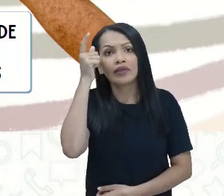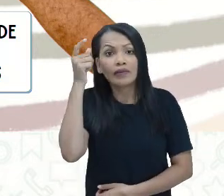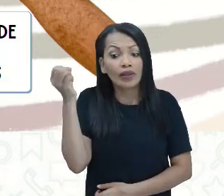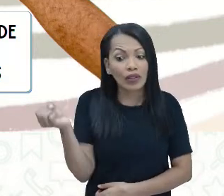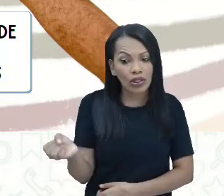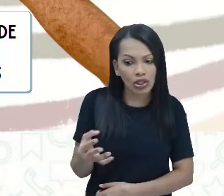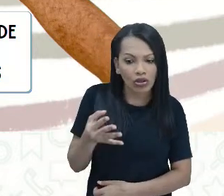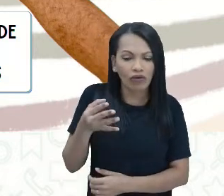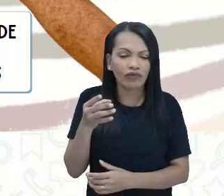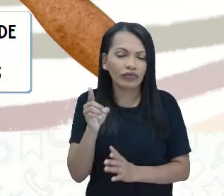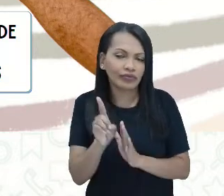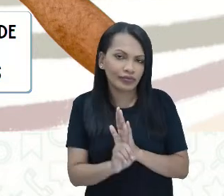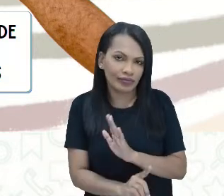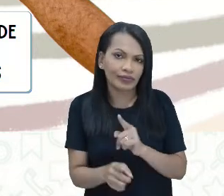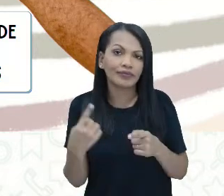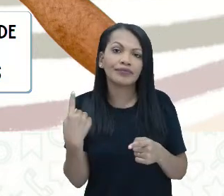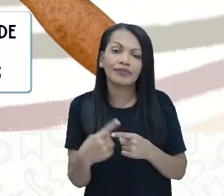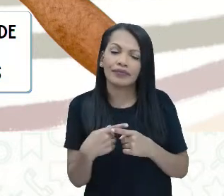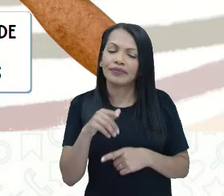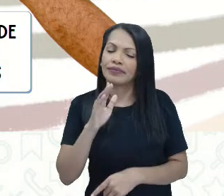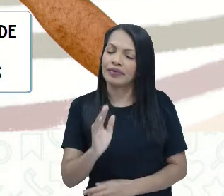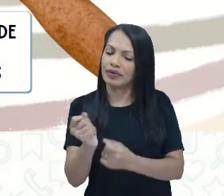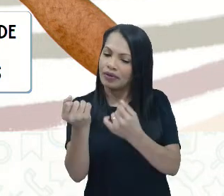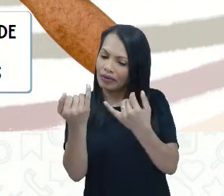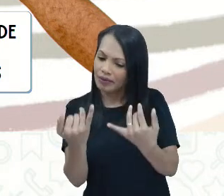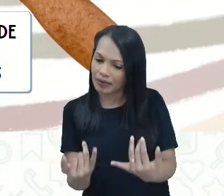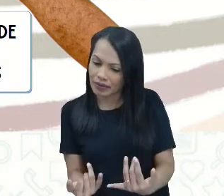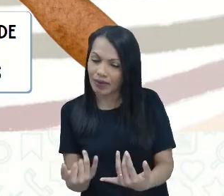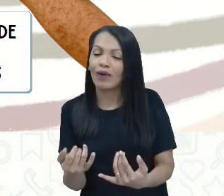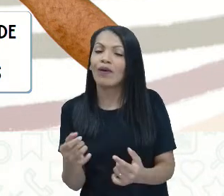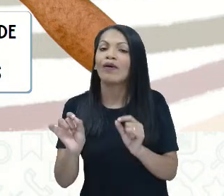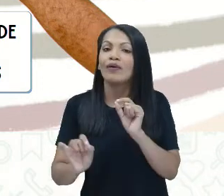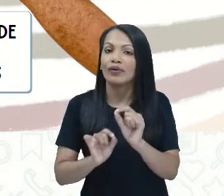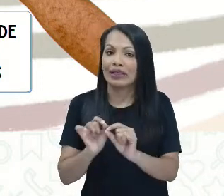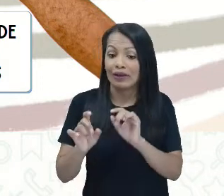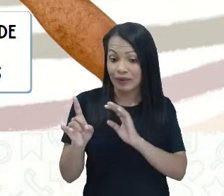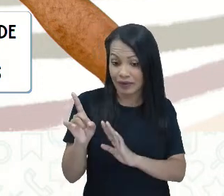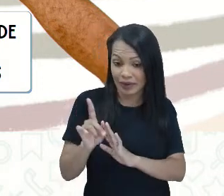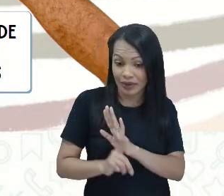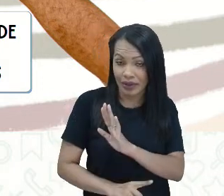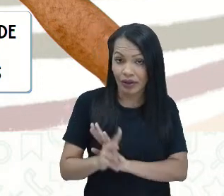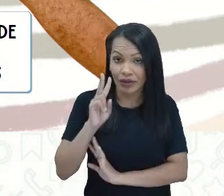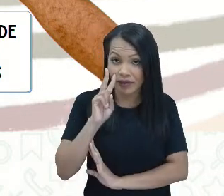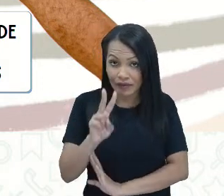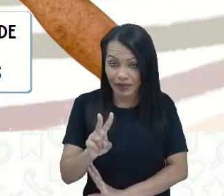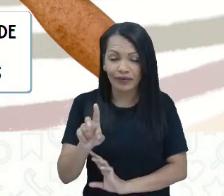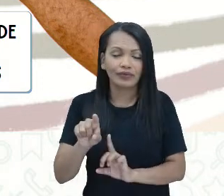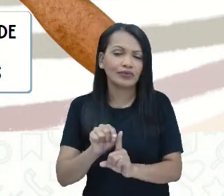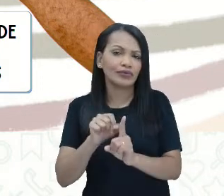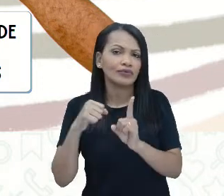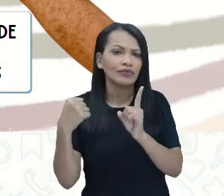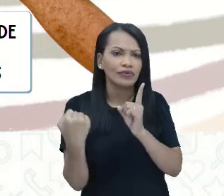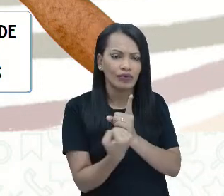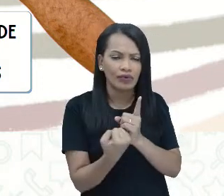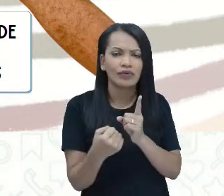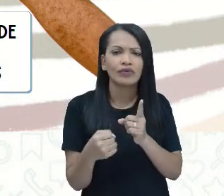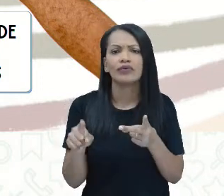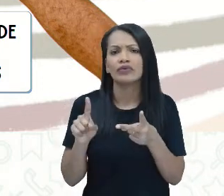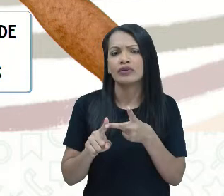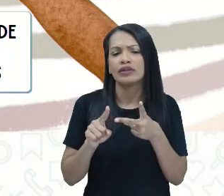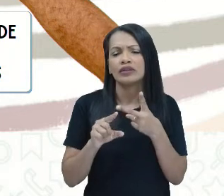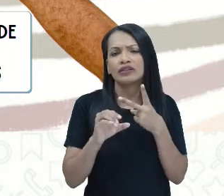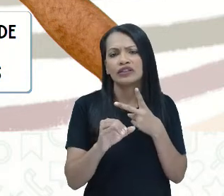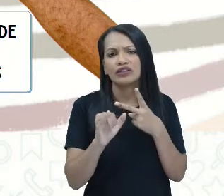novos direitos, porque a gente falou, né, agora há pouco, que esses direitos que a gente viu, tanto sociais, civis e